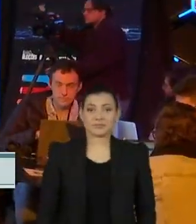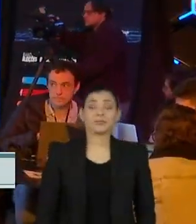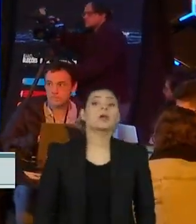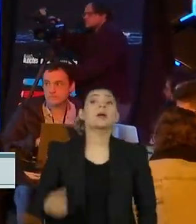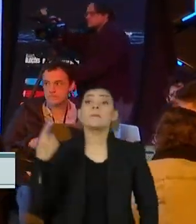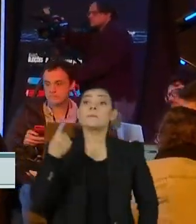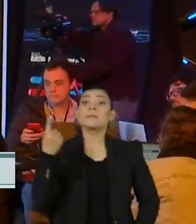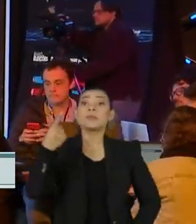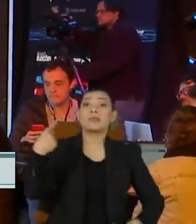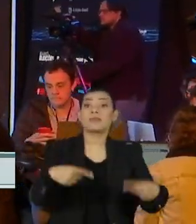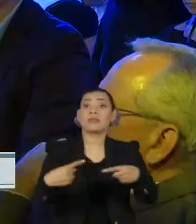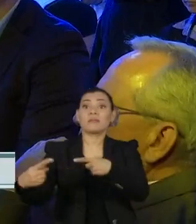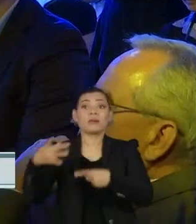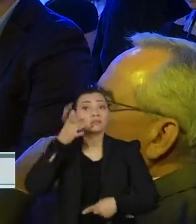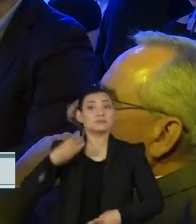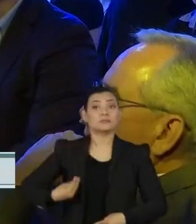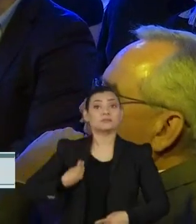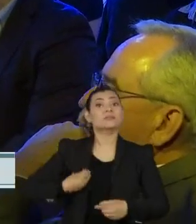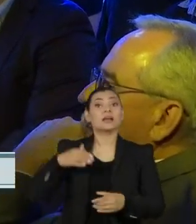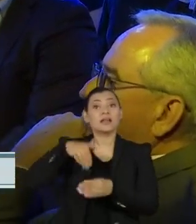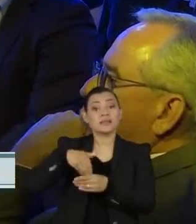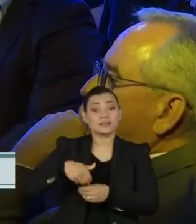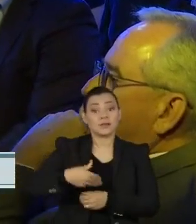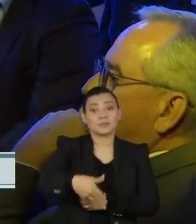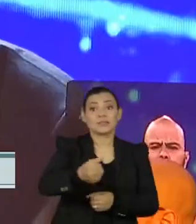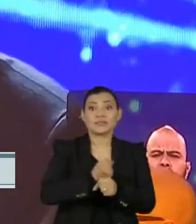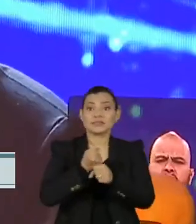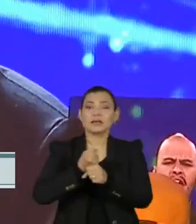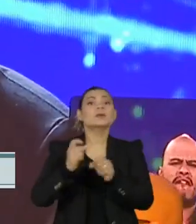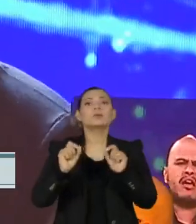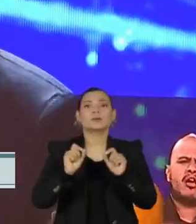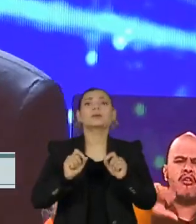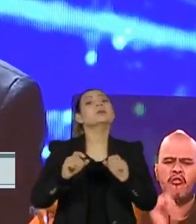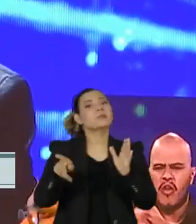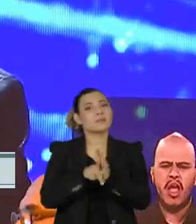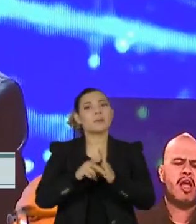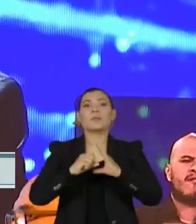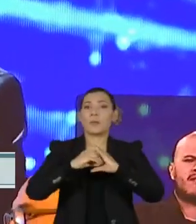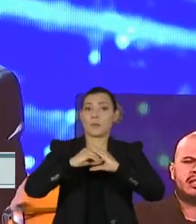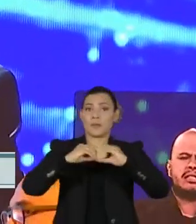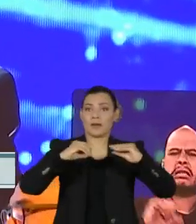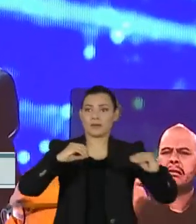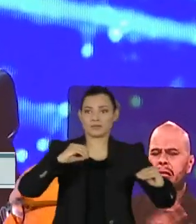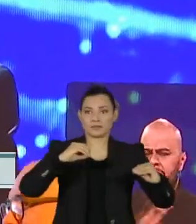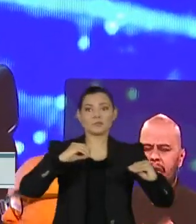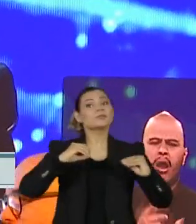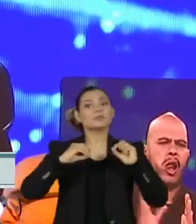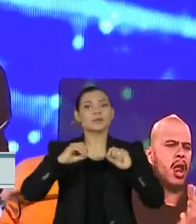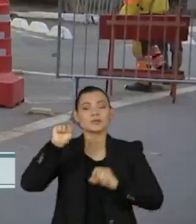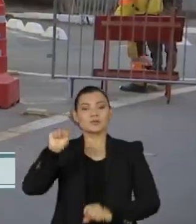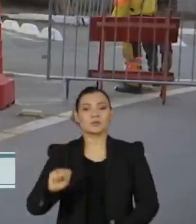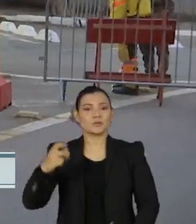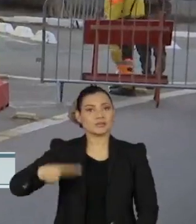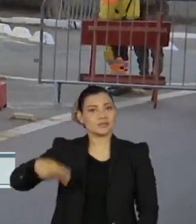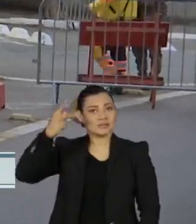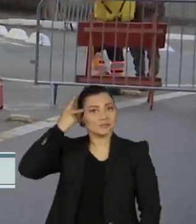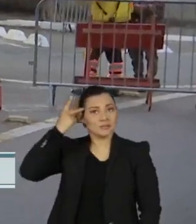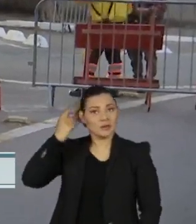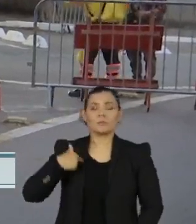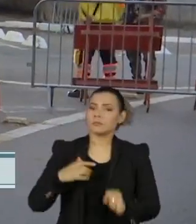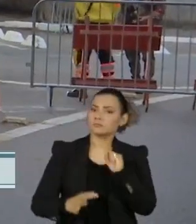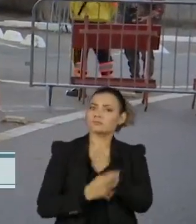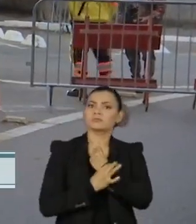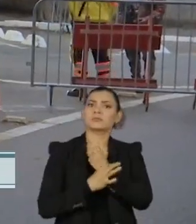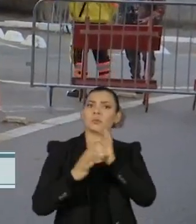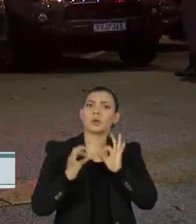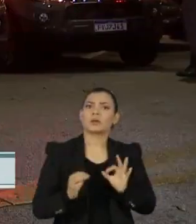primeiro debate presidencial das eleições deste ano aconteceu no estúdio da TV Bandeirantes, na Zona Sul de São Paulo. Para garantir